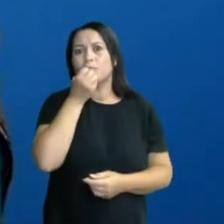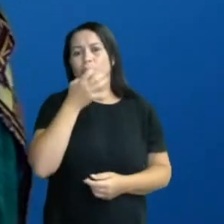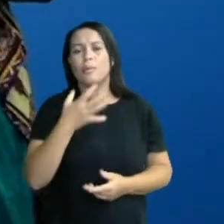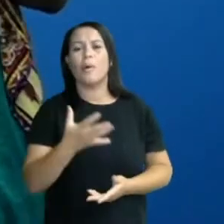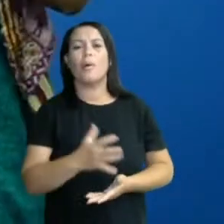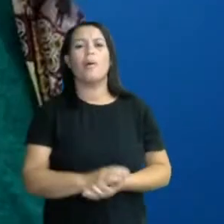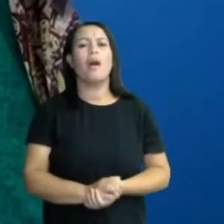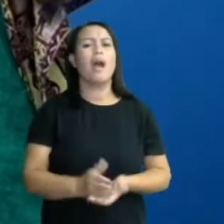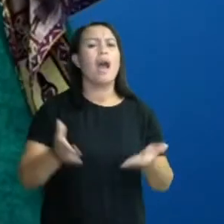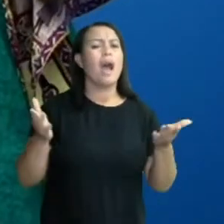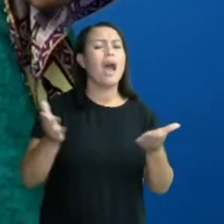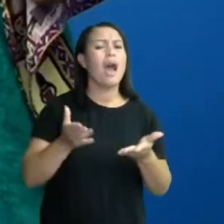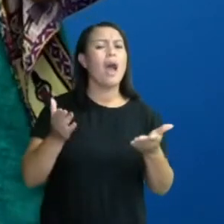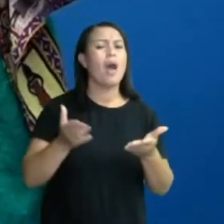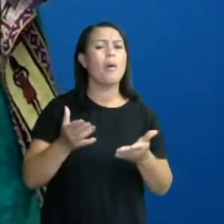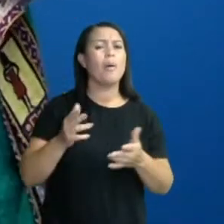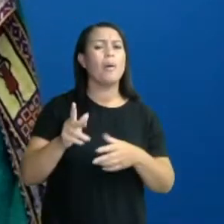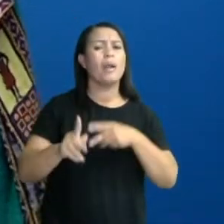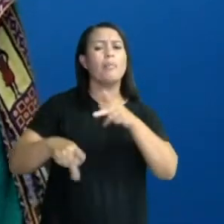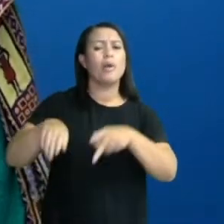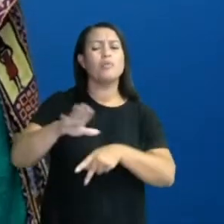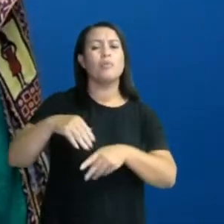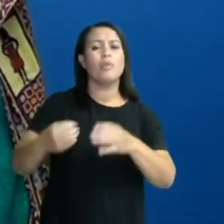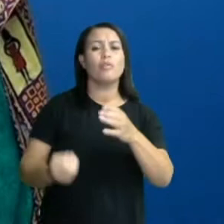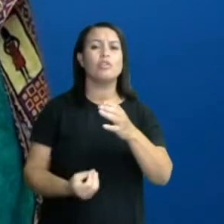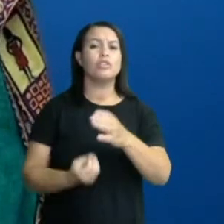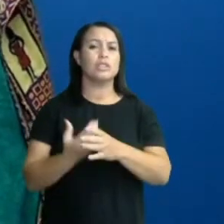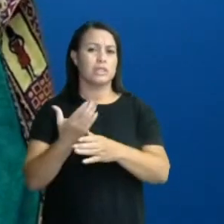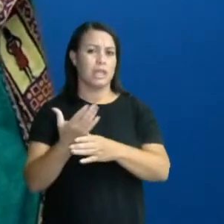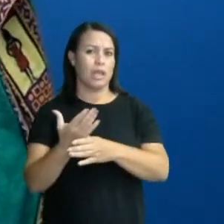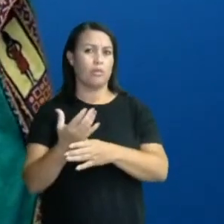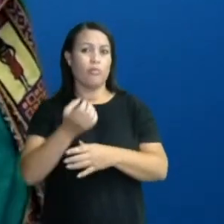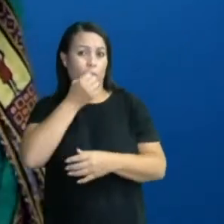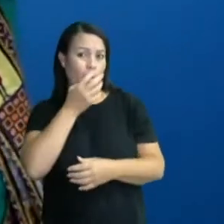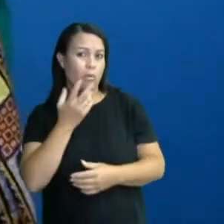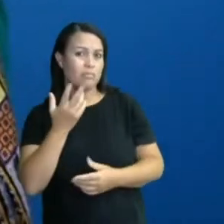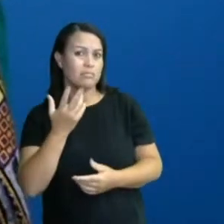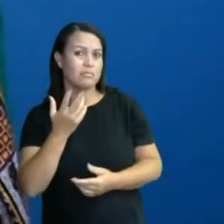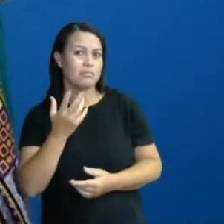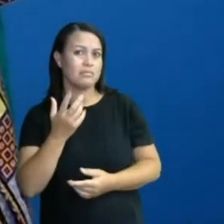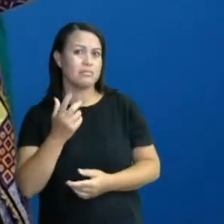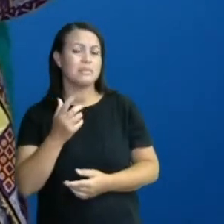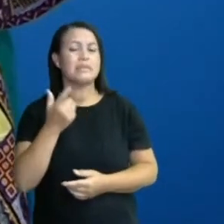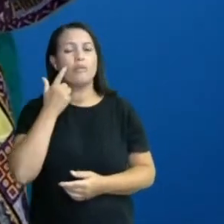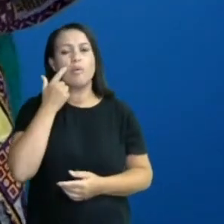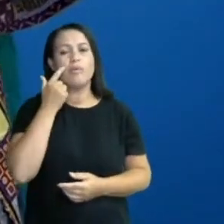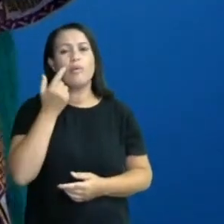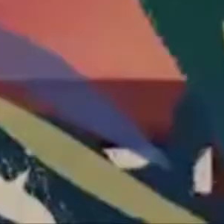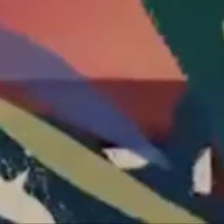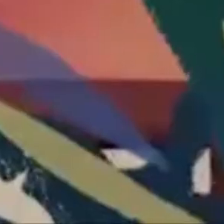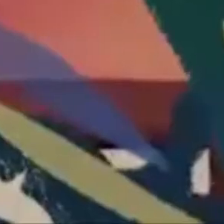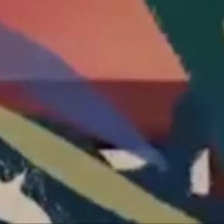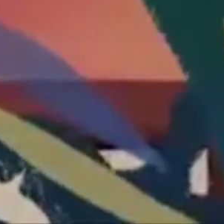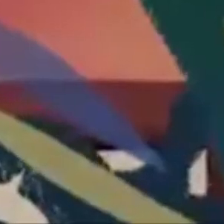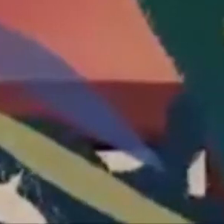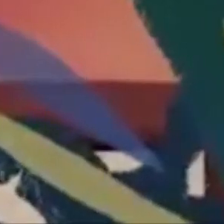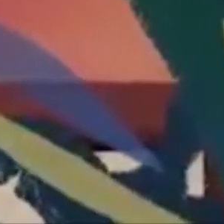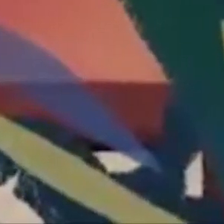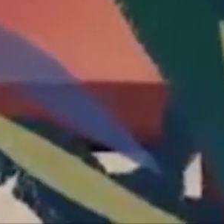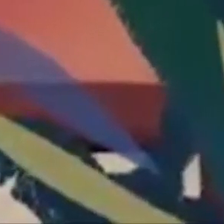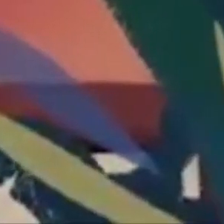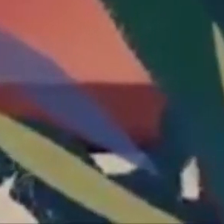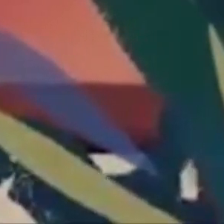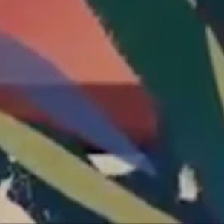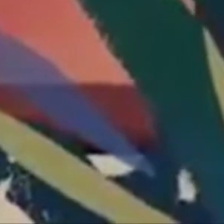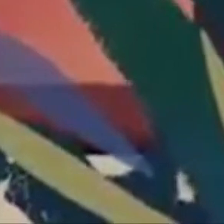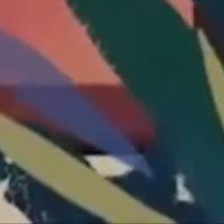né? Agora, para os povos originários, será que foi vantajoso? Vamos dar uma olhada num vídeo.